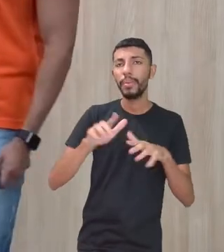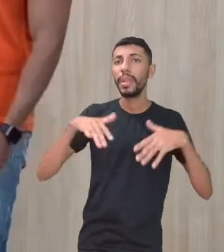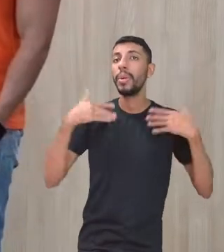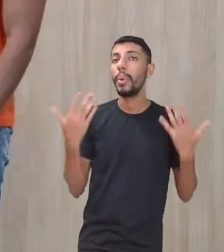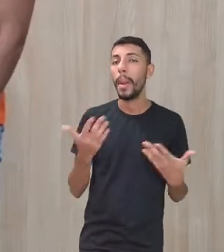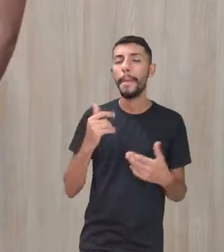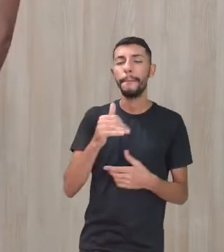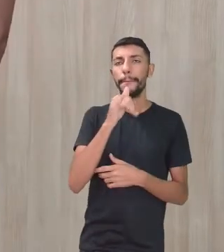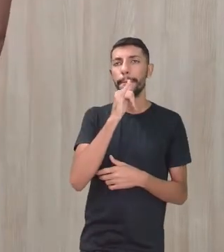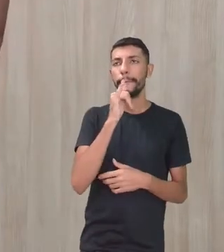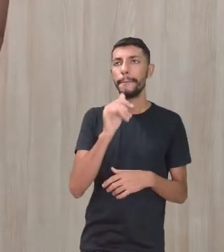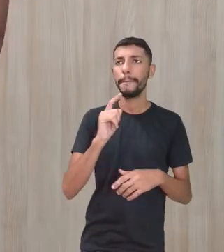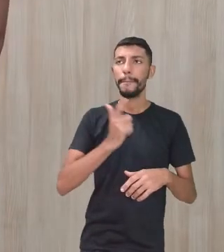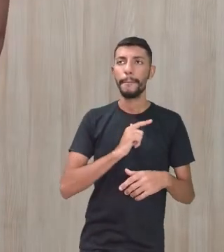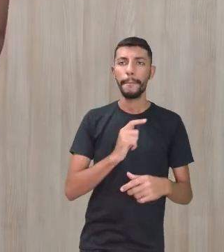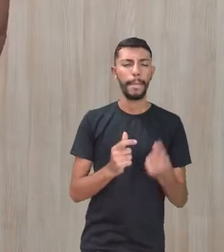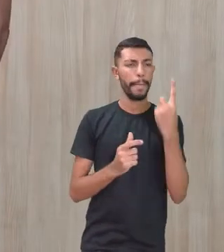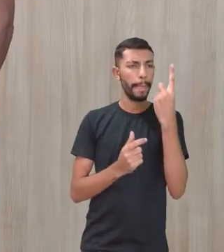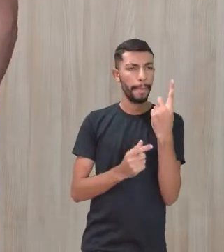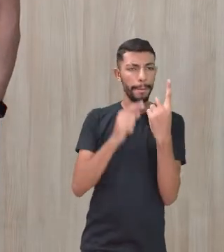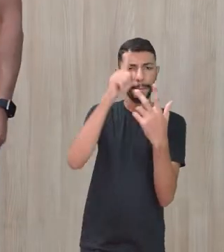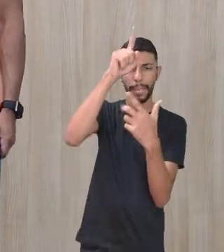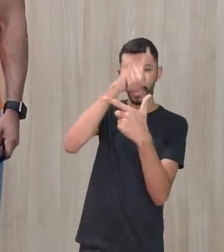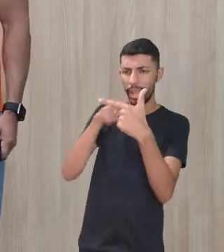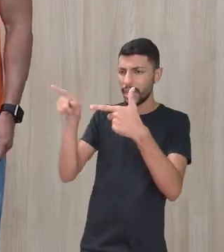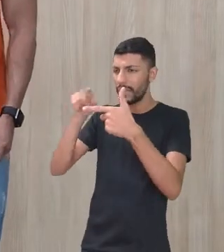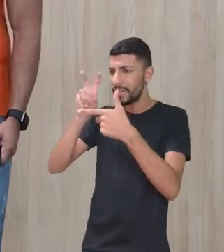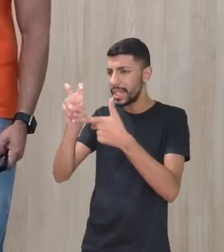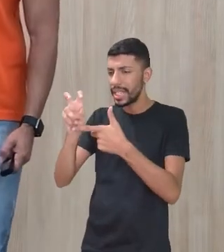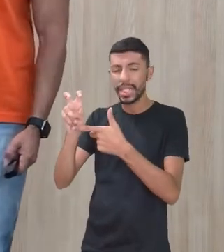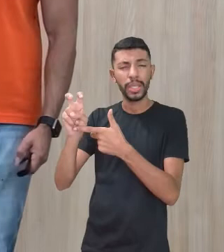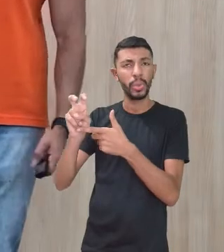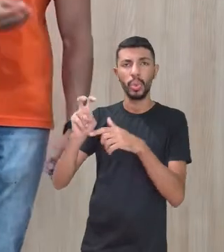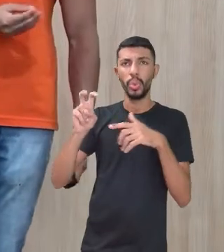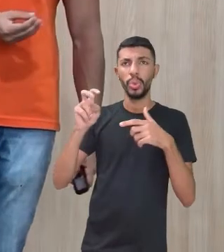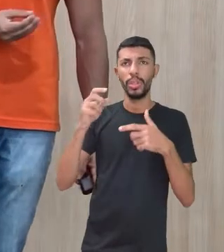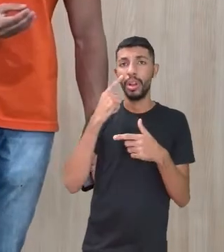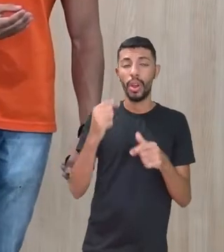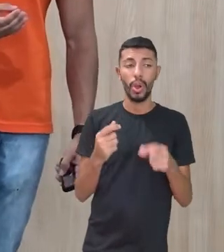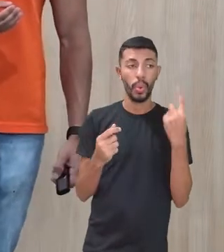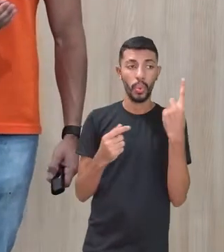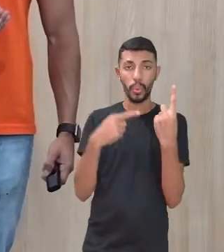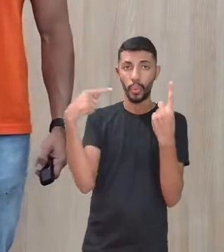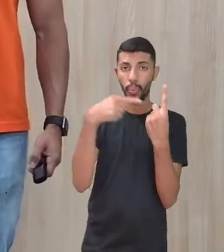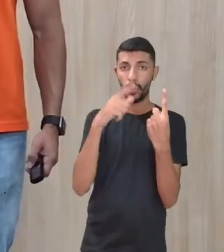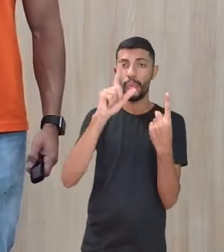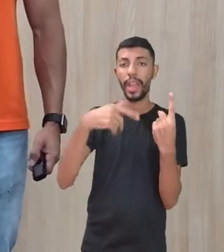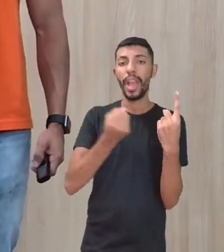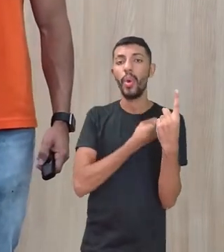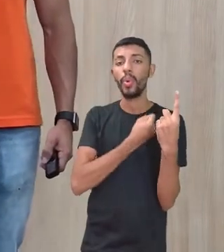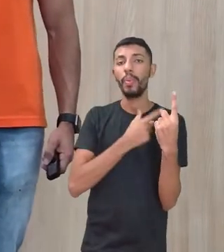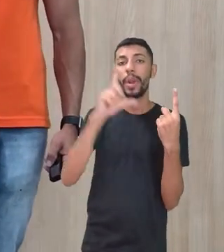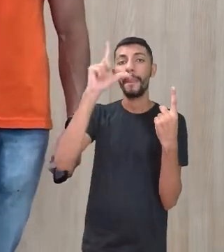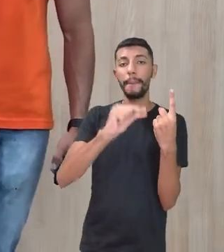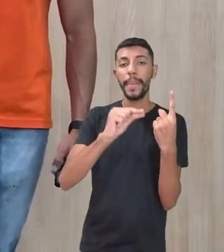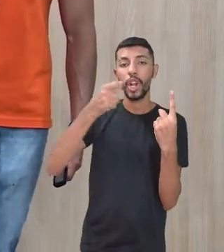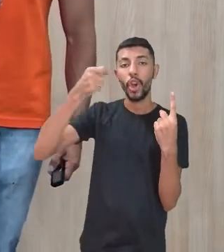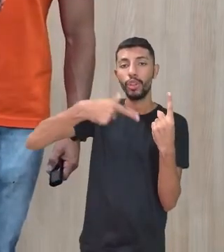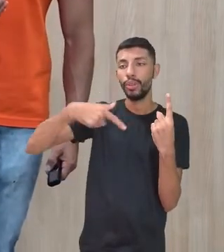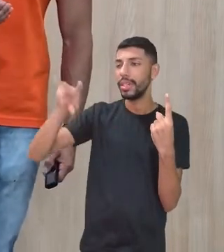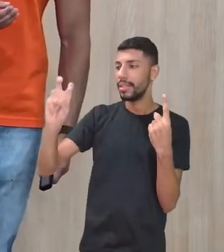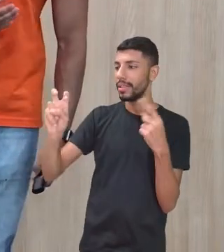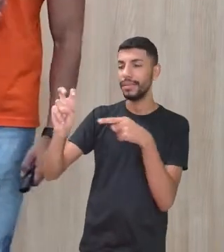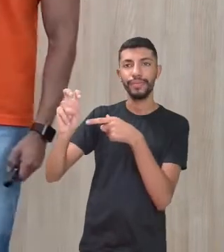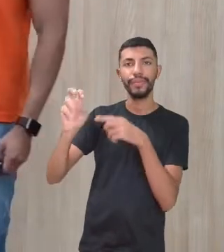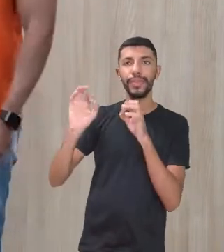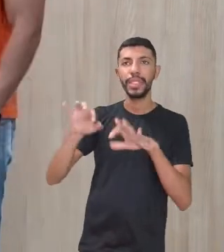é? Eu tenho 1 para dividir para 5. Note que o 1, ele é um número menor que 5,